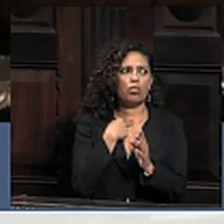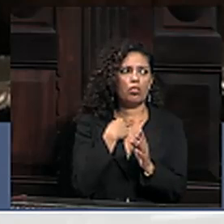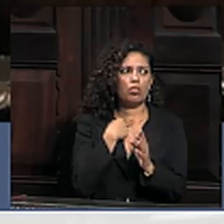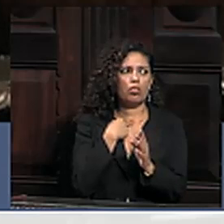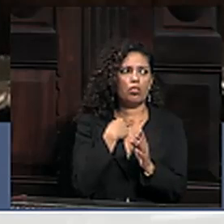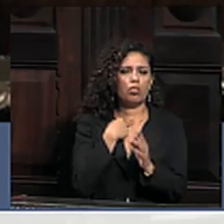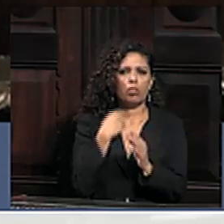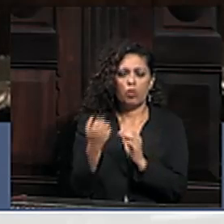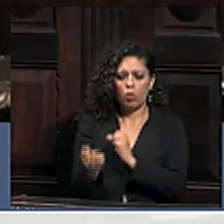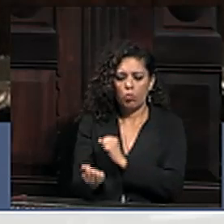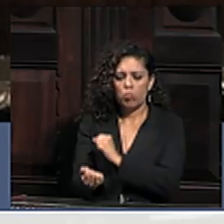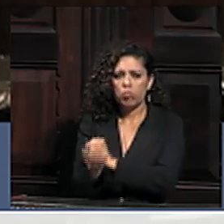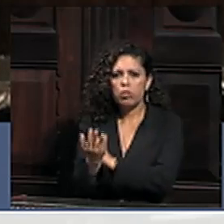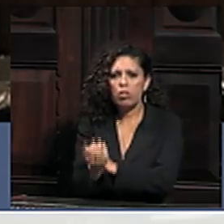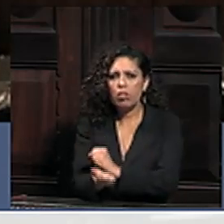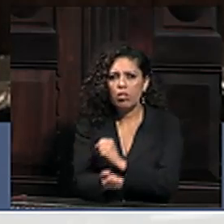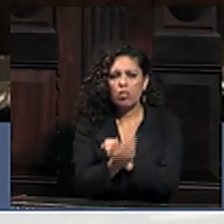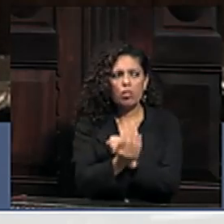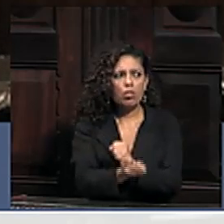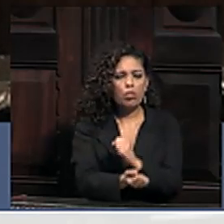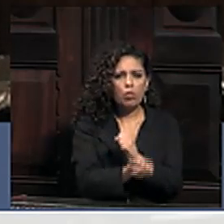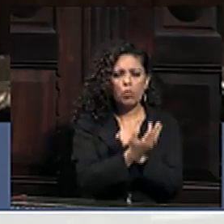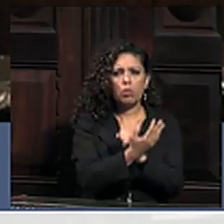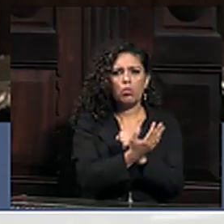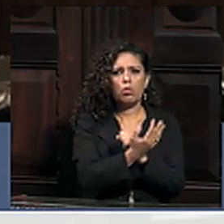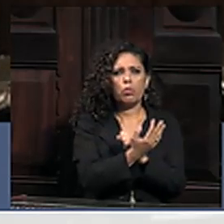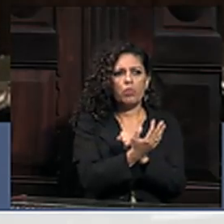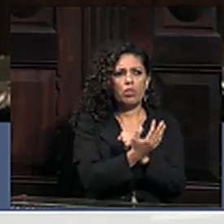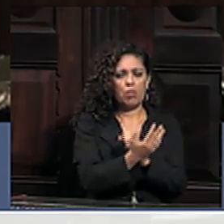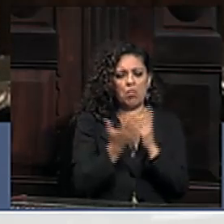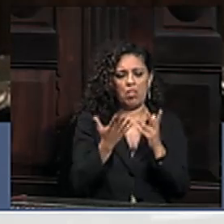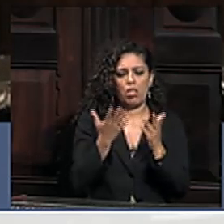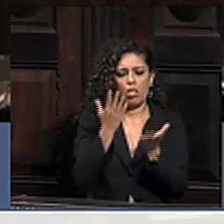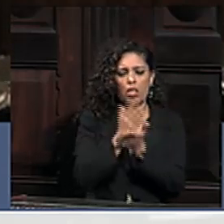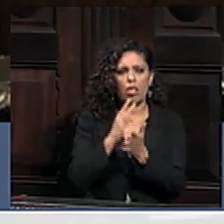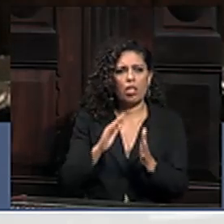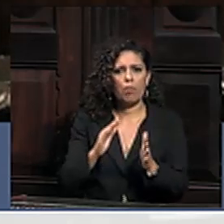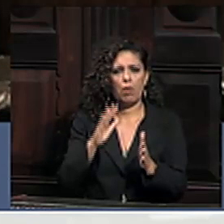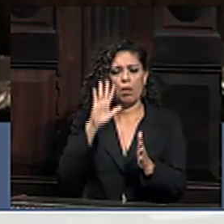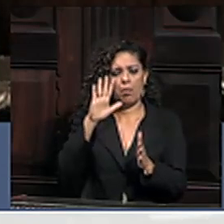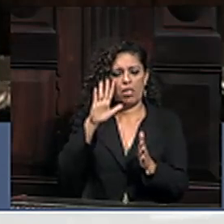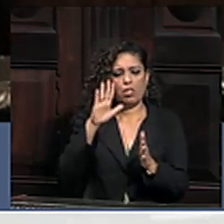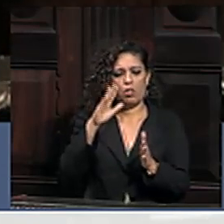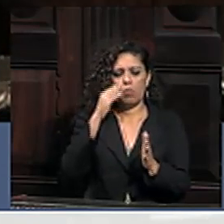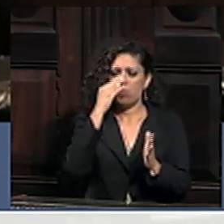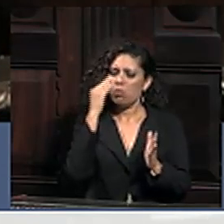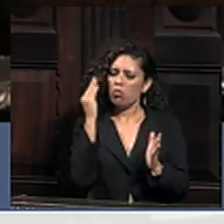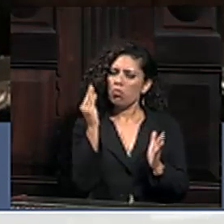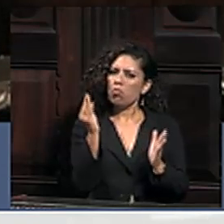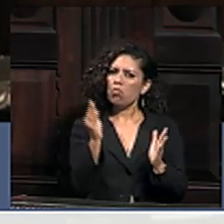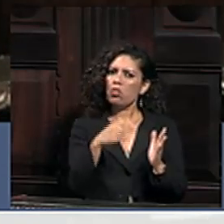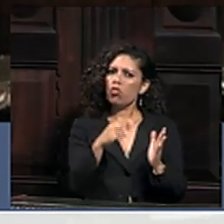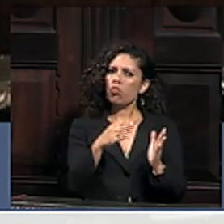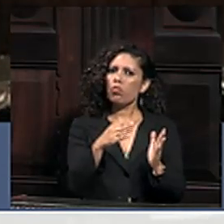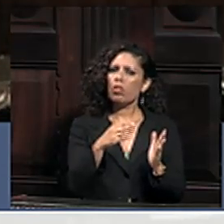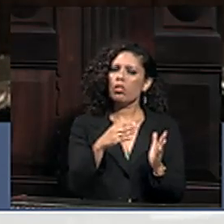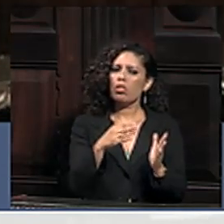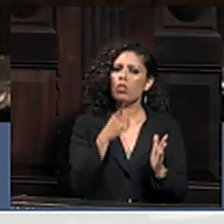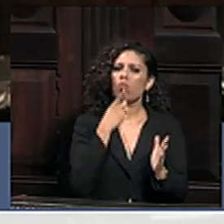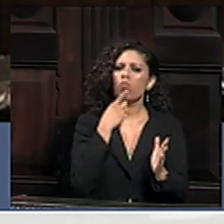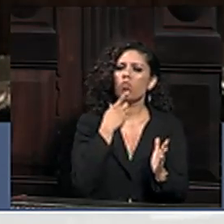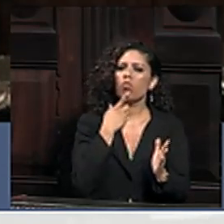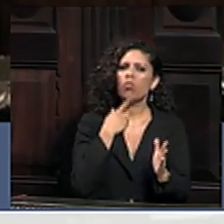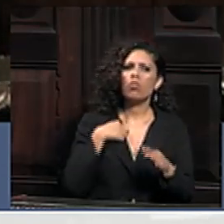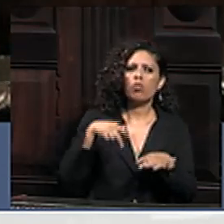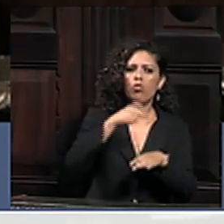colocando sob risco a soberania nacional, os interesses nacionais.